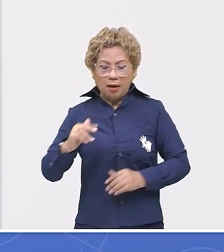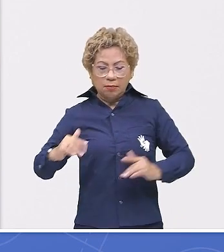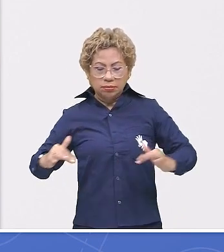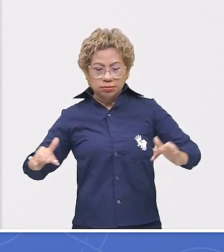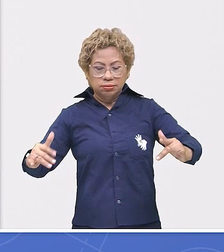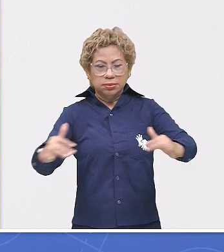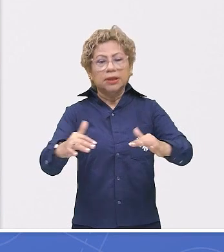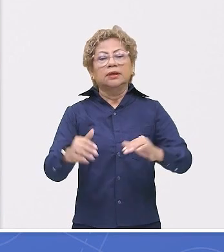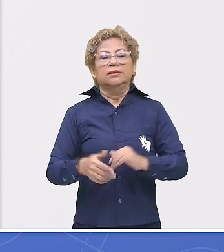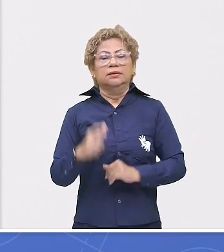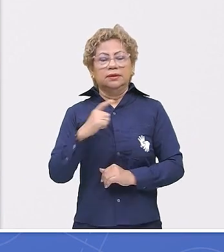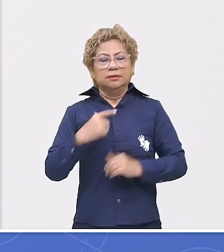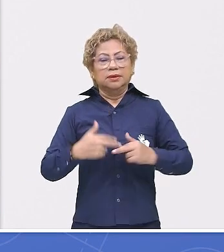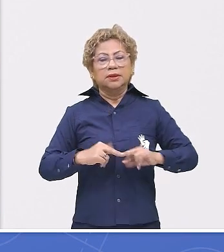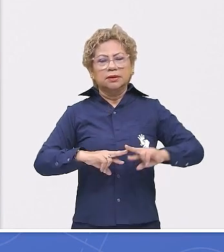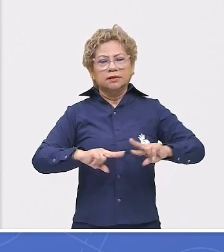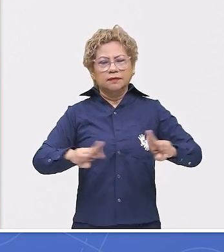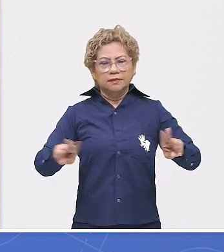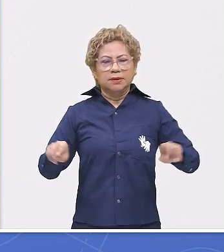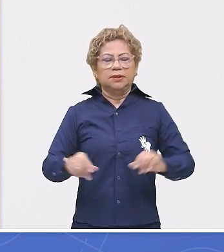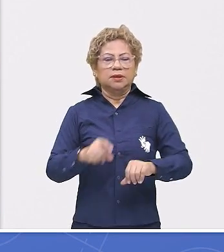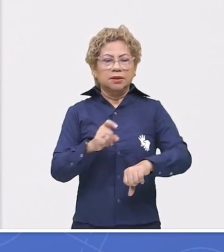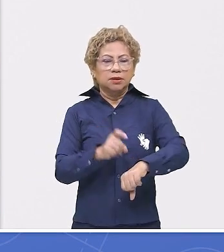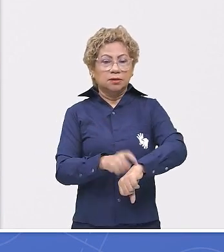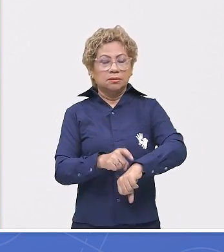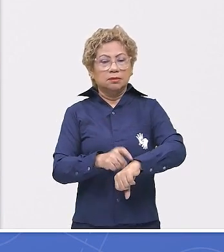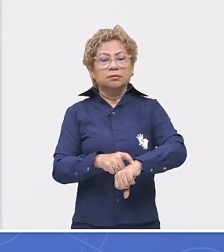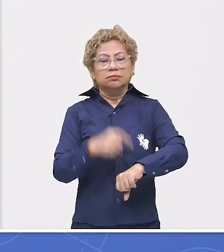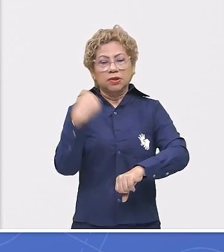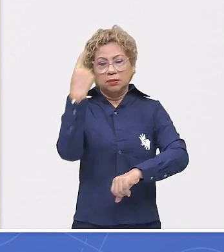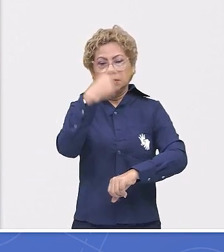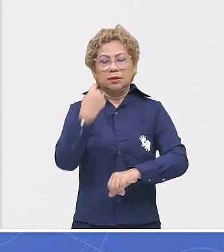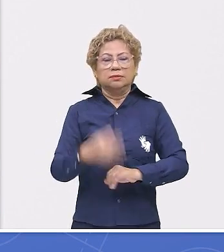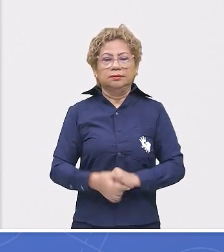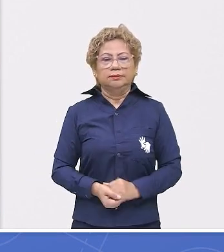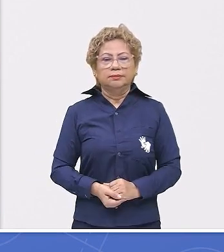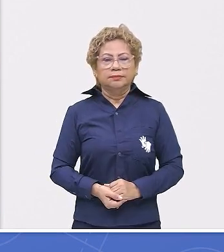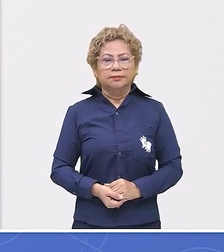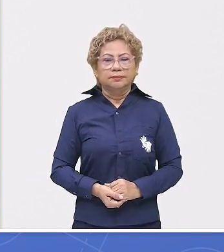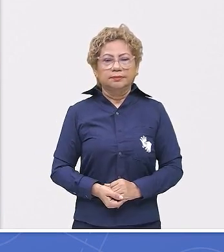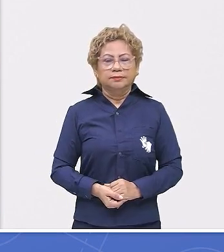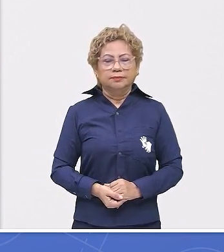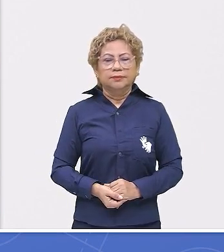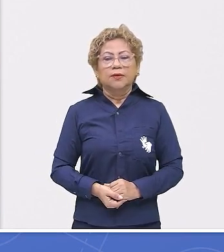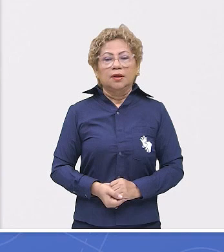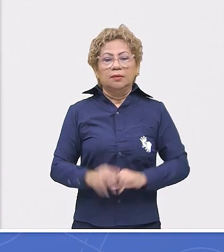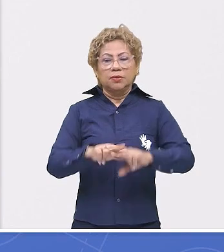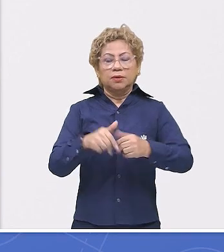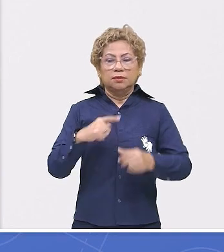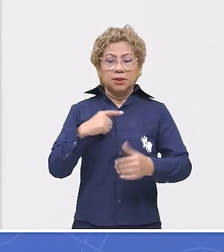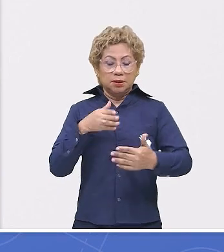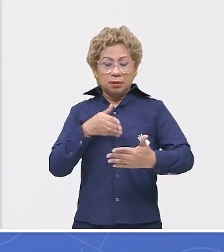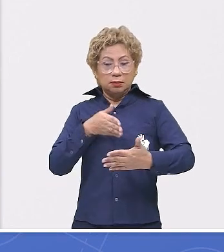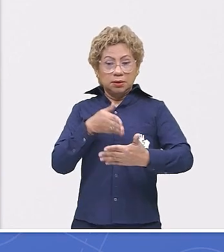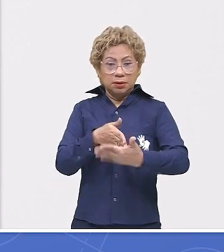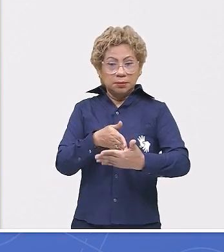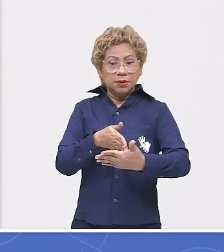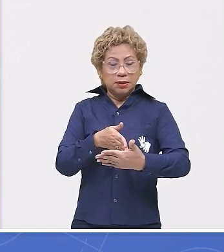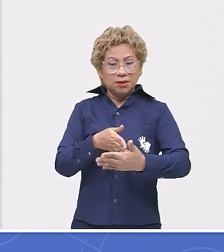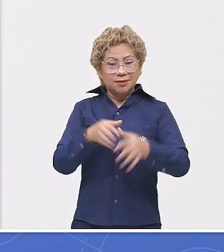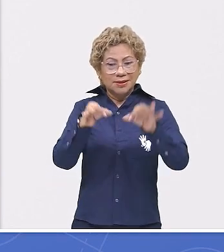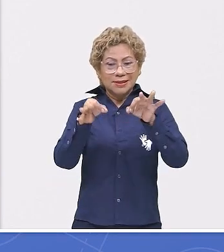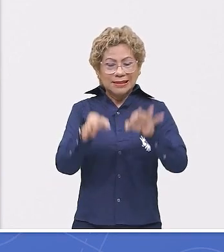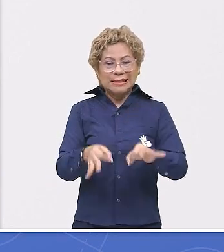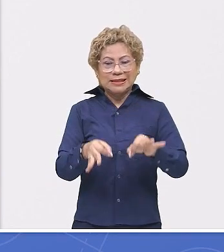aí em diferentes fusos horários, tá? Então, é aqui que acaba surgindo o limite prático, tá?